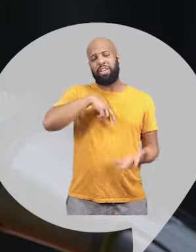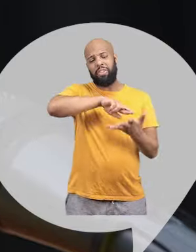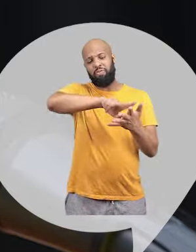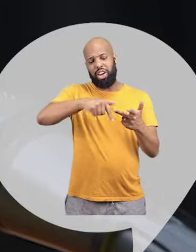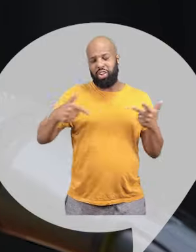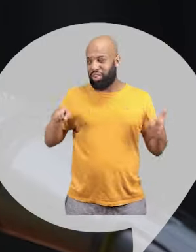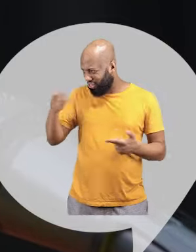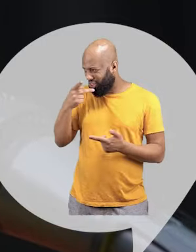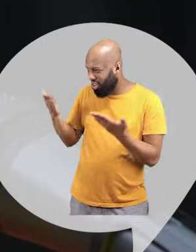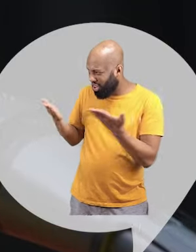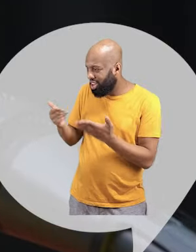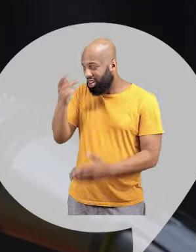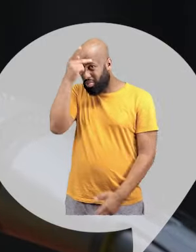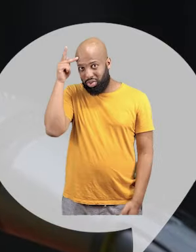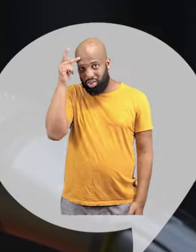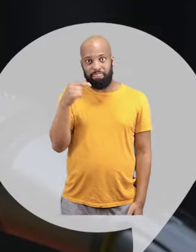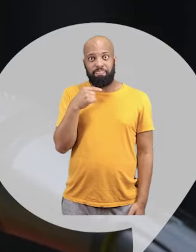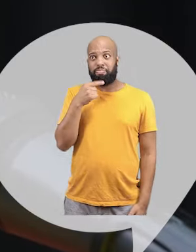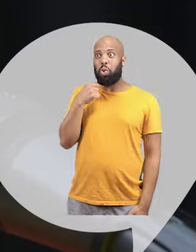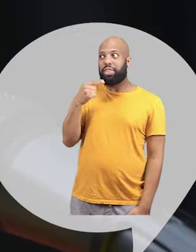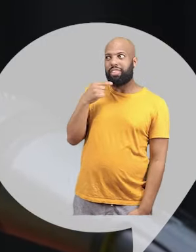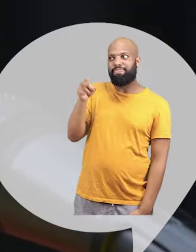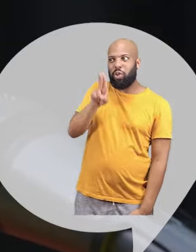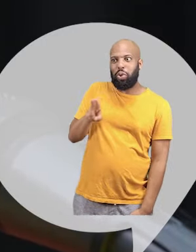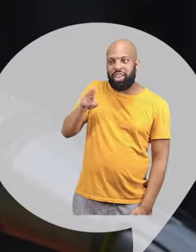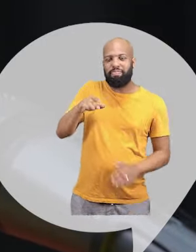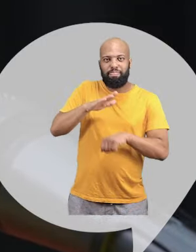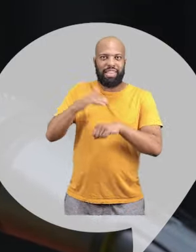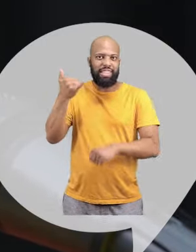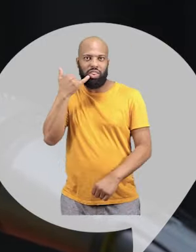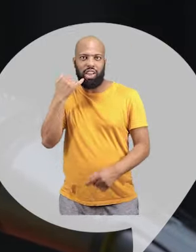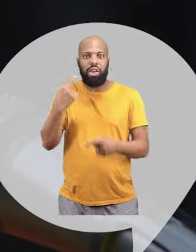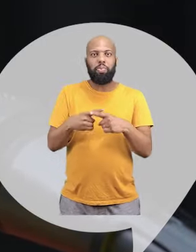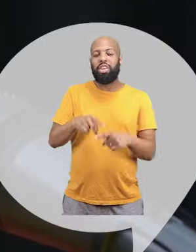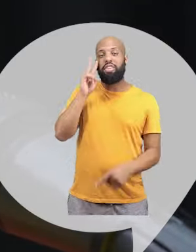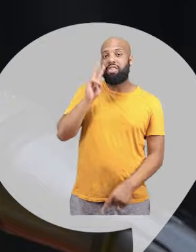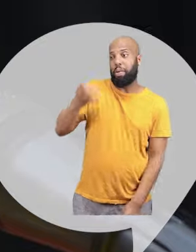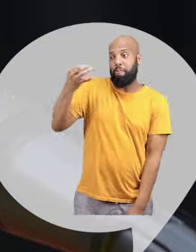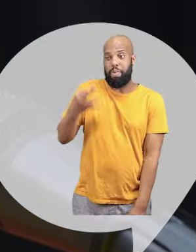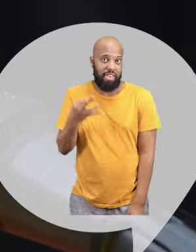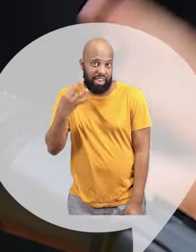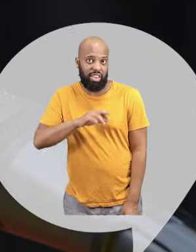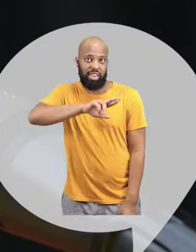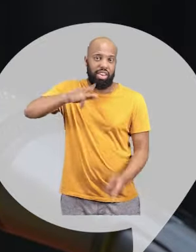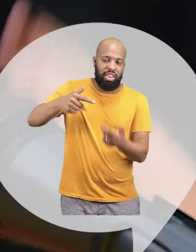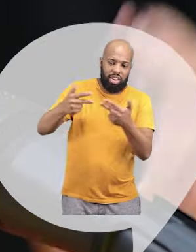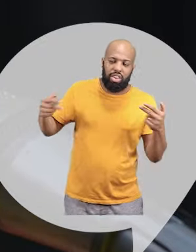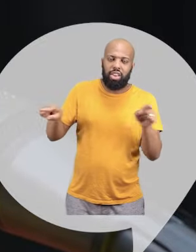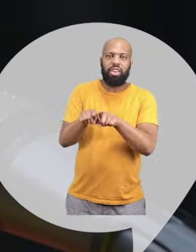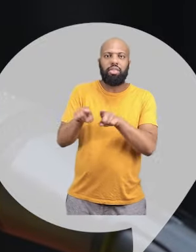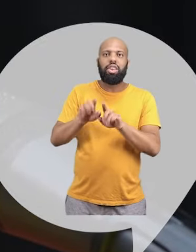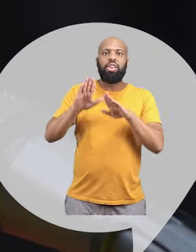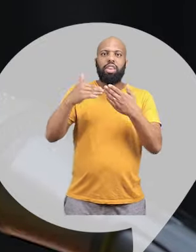várias coisas que você comentou ali de pessoas que não tocam e tal mas é porque a gente vê muita perfeição a gente tinha muitas e